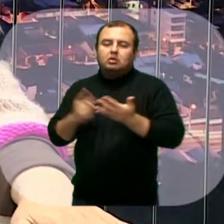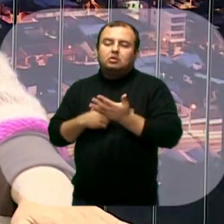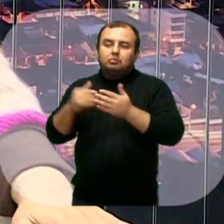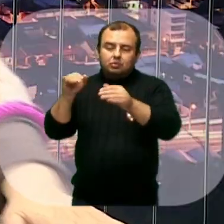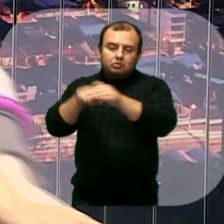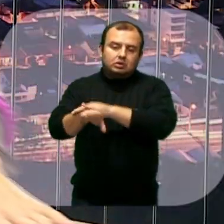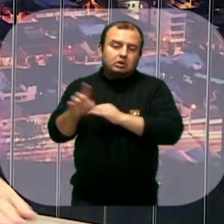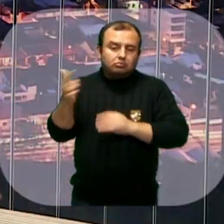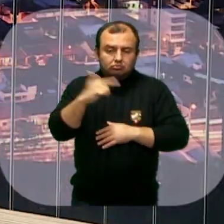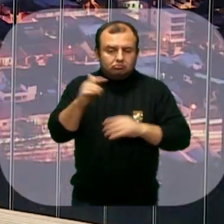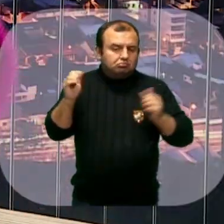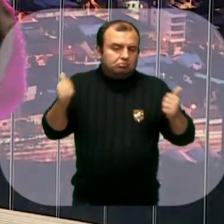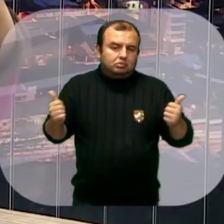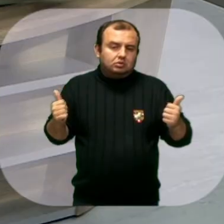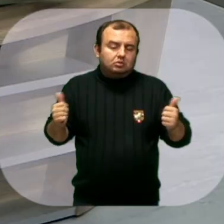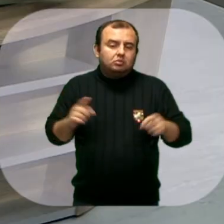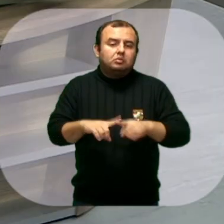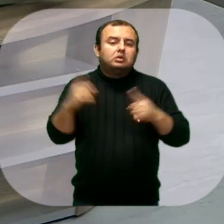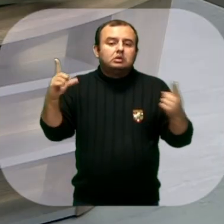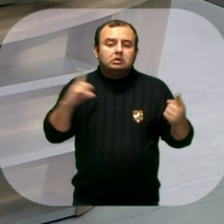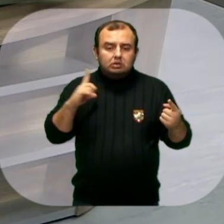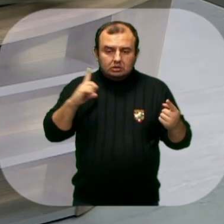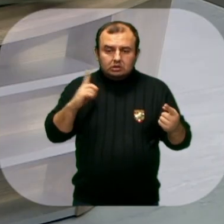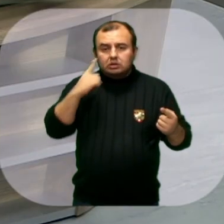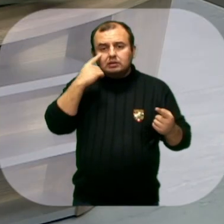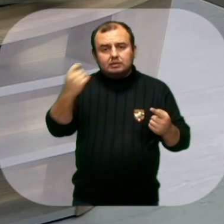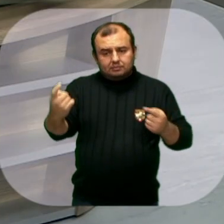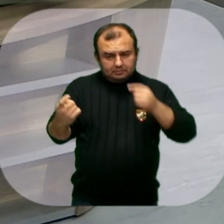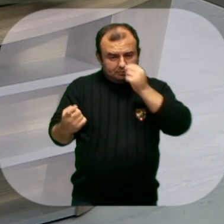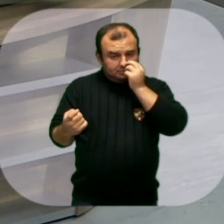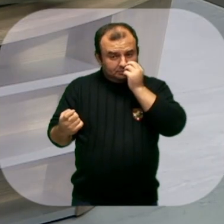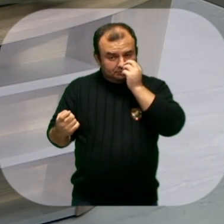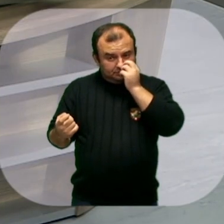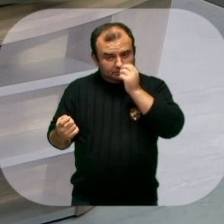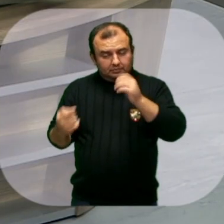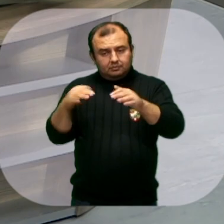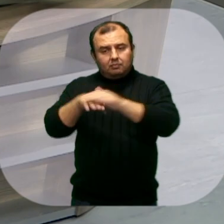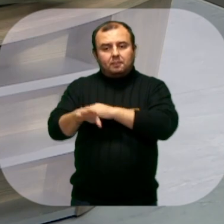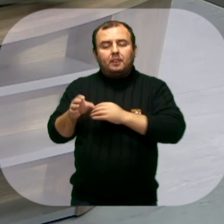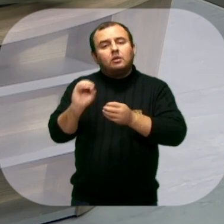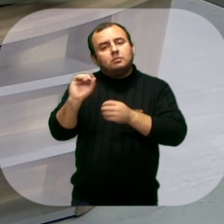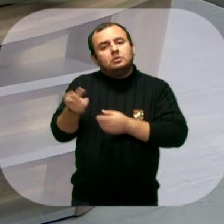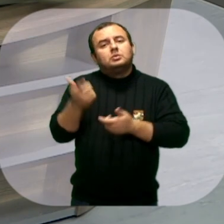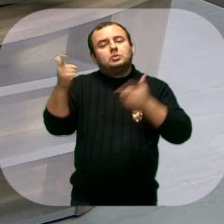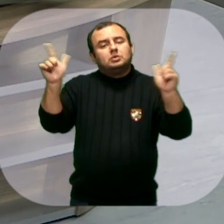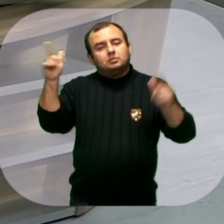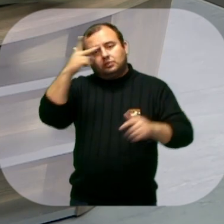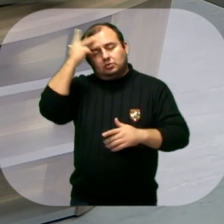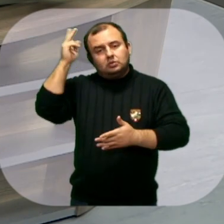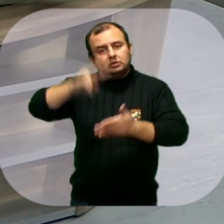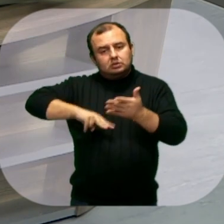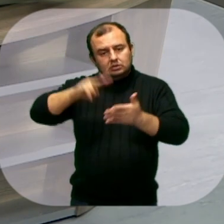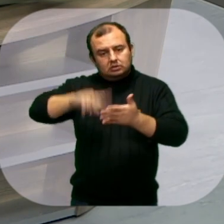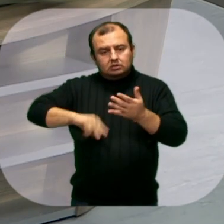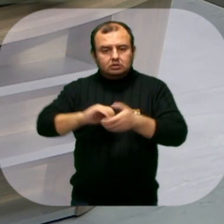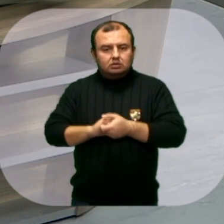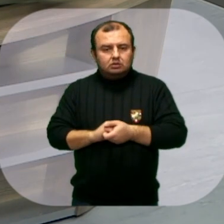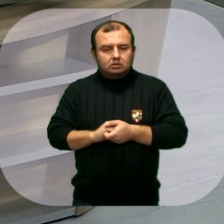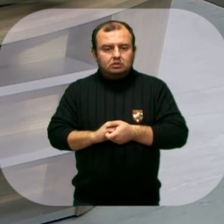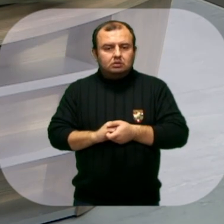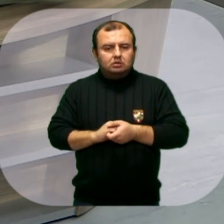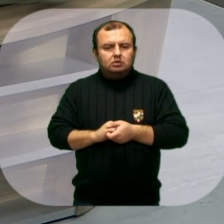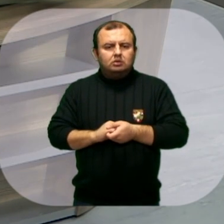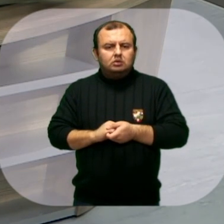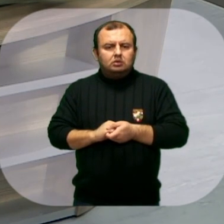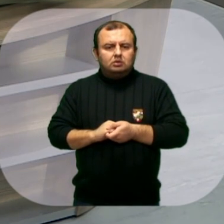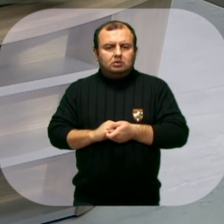no lugar. Mas quando tem, às vezes... É interessante que devolva e oportunize a leitura para outra pessoa. Exatamente. Aí tá aquele monte